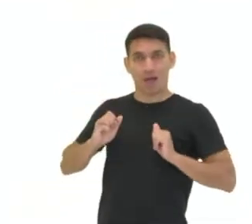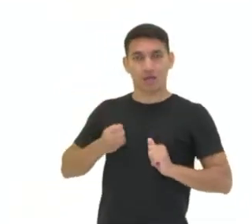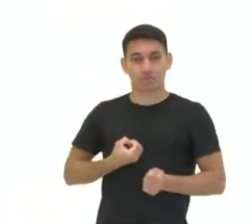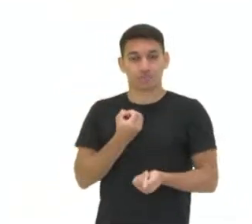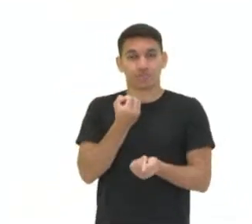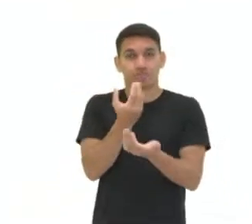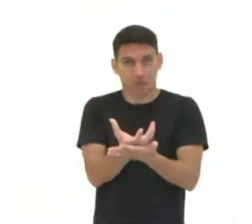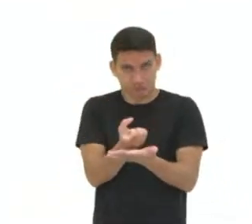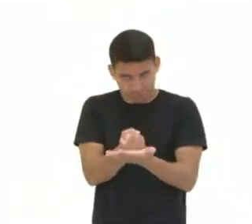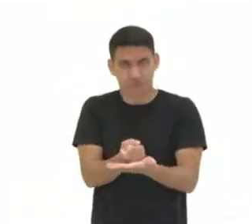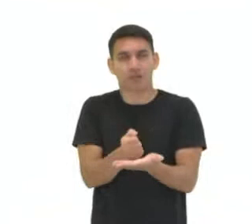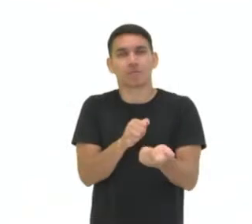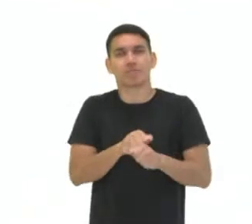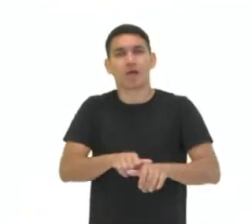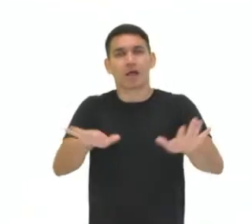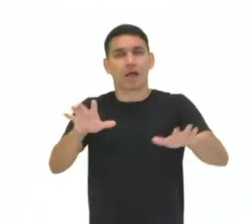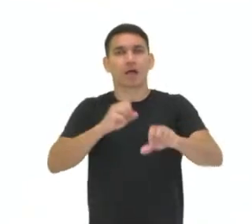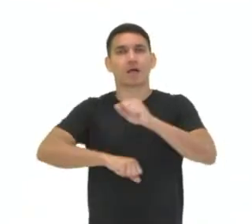escrito em